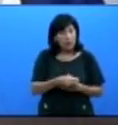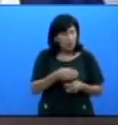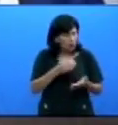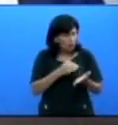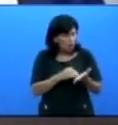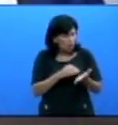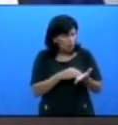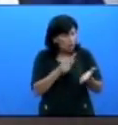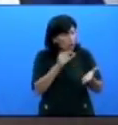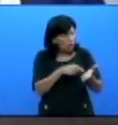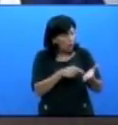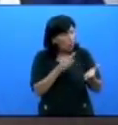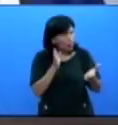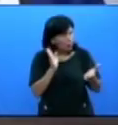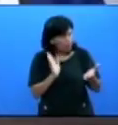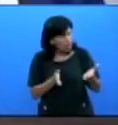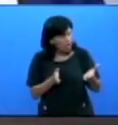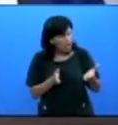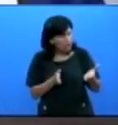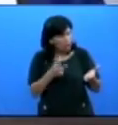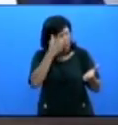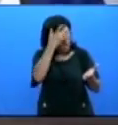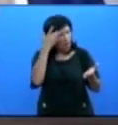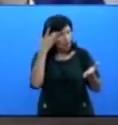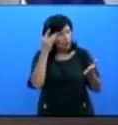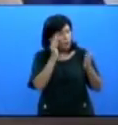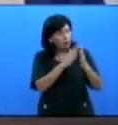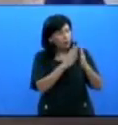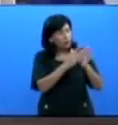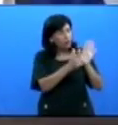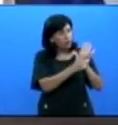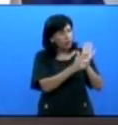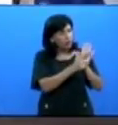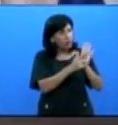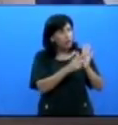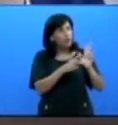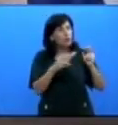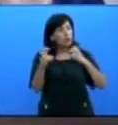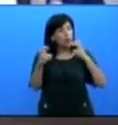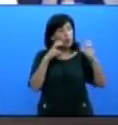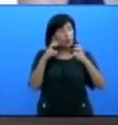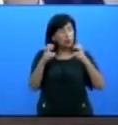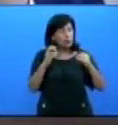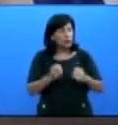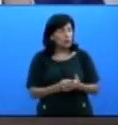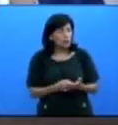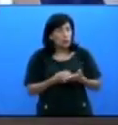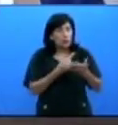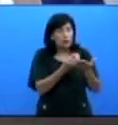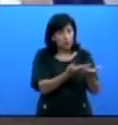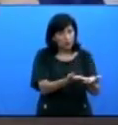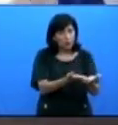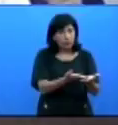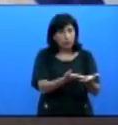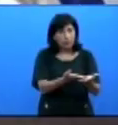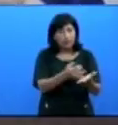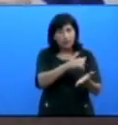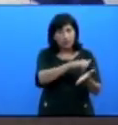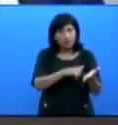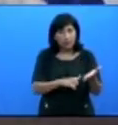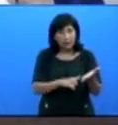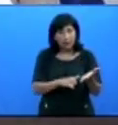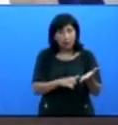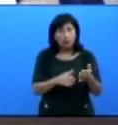tinha marcado conosco uma reunião para a entrega do documento que tem aí